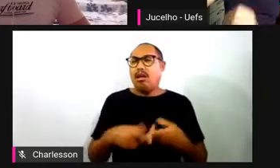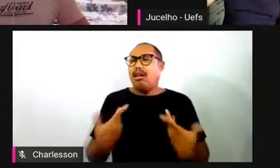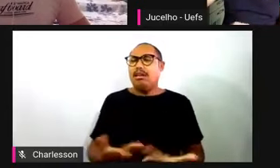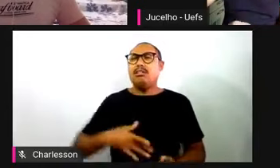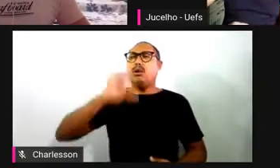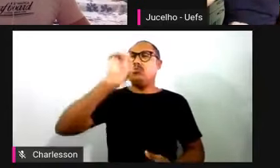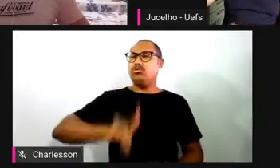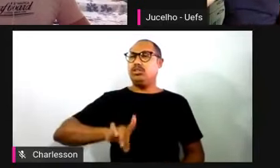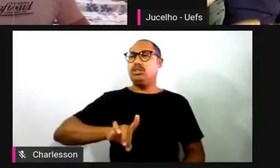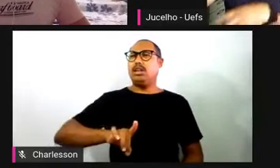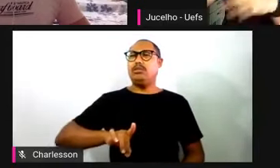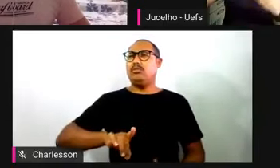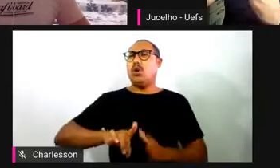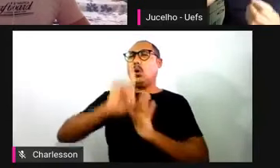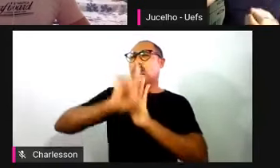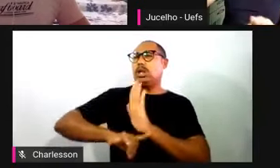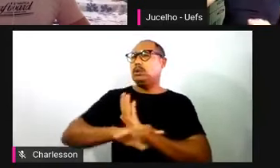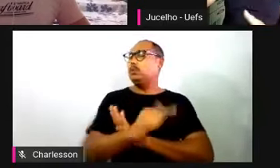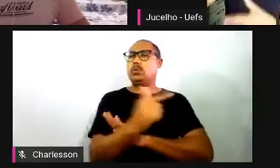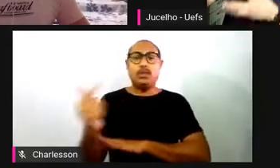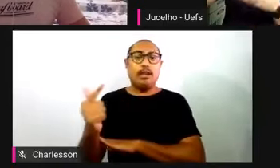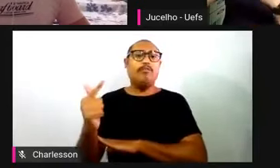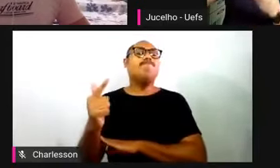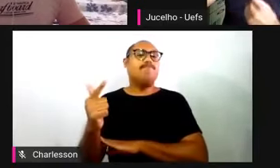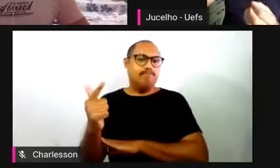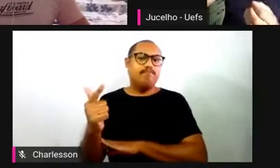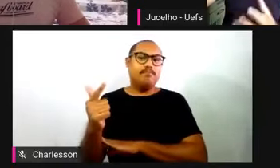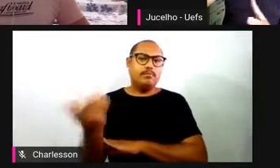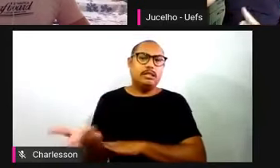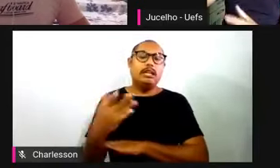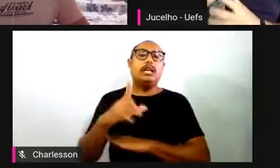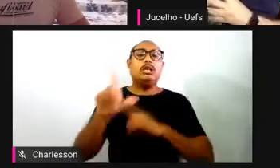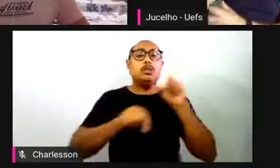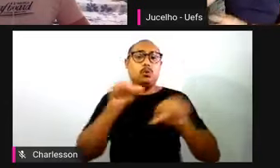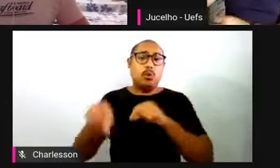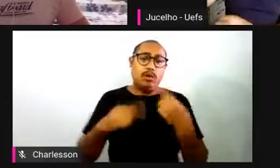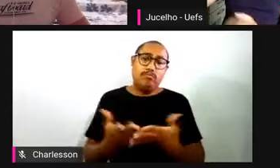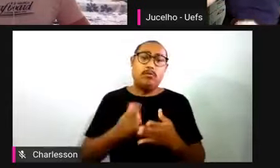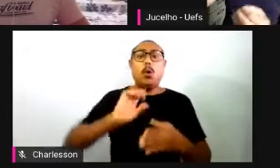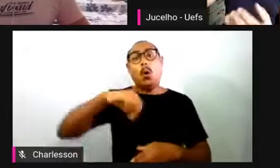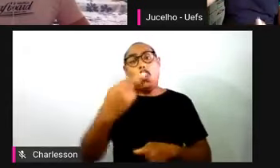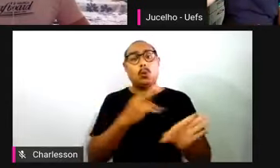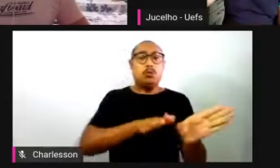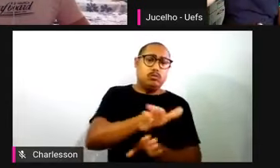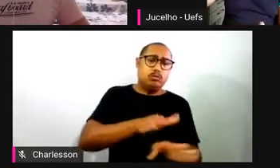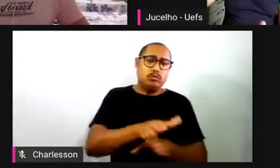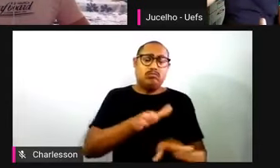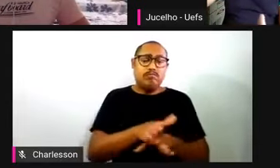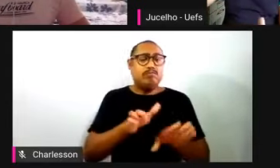direitos totais que lhes permitam optar ou orientar-se nos